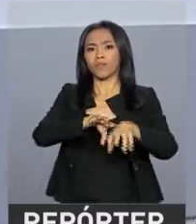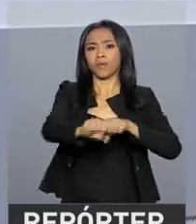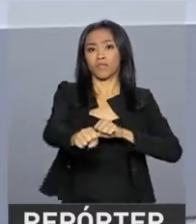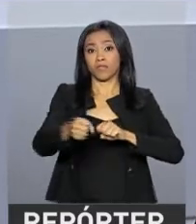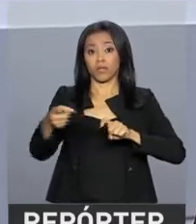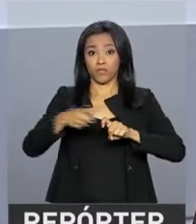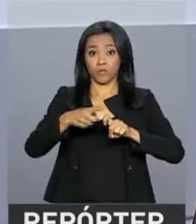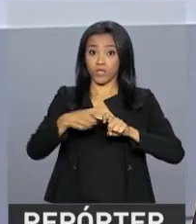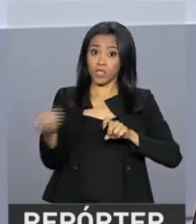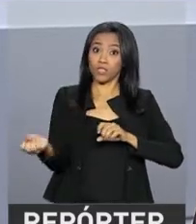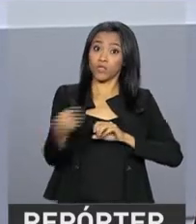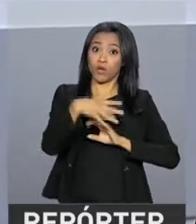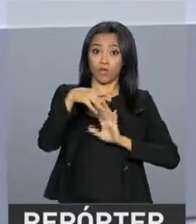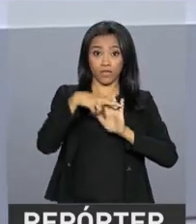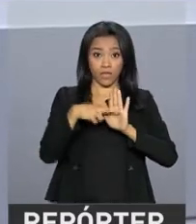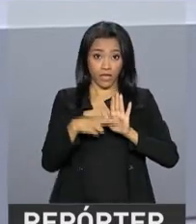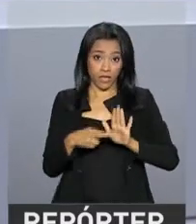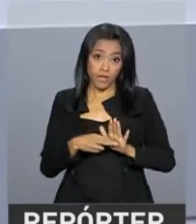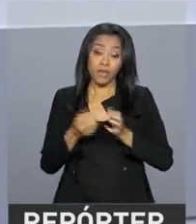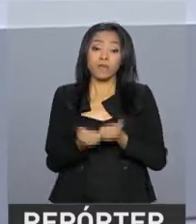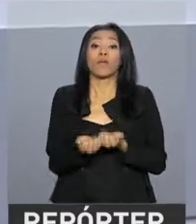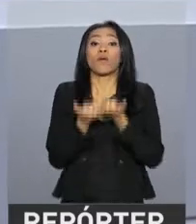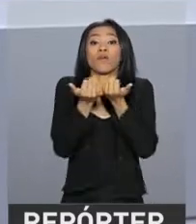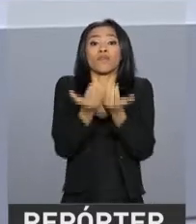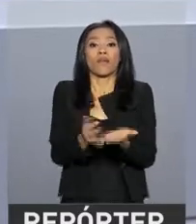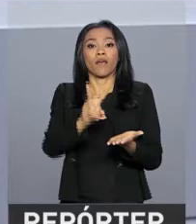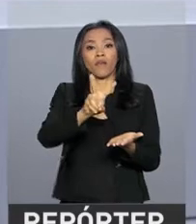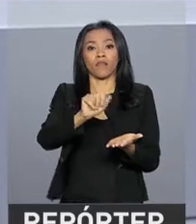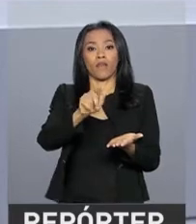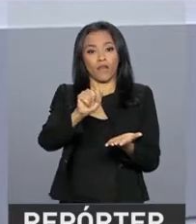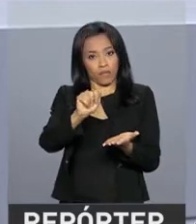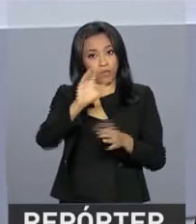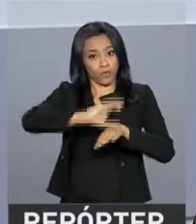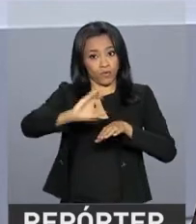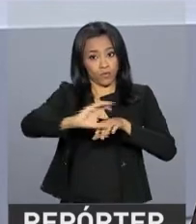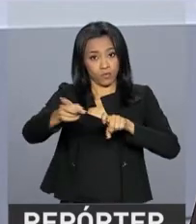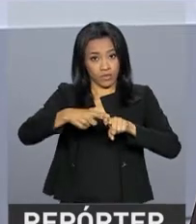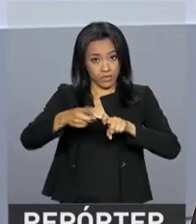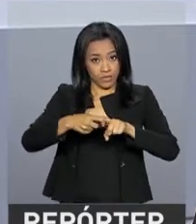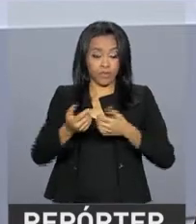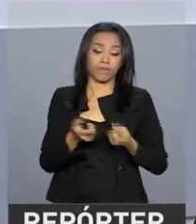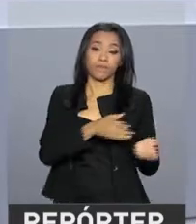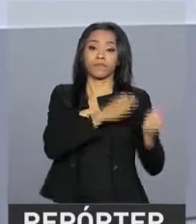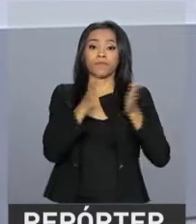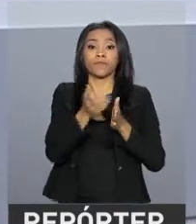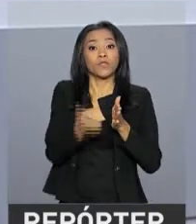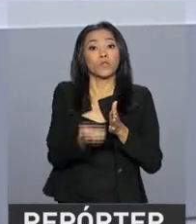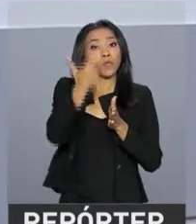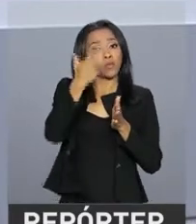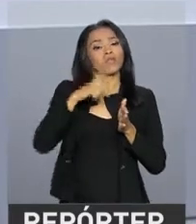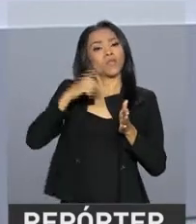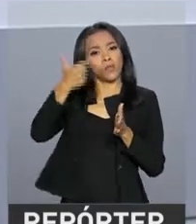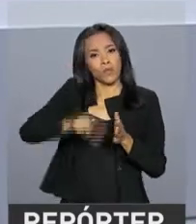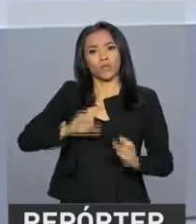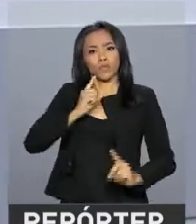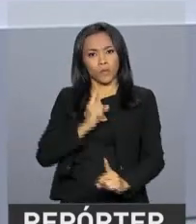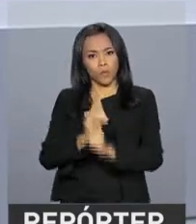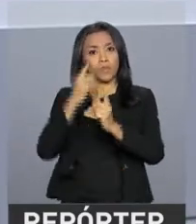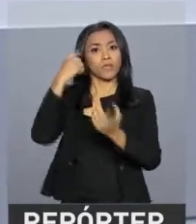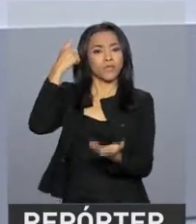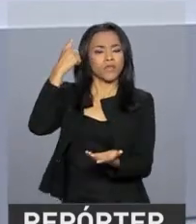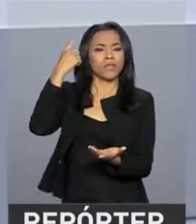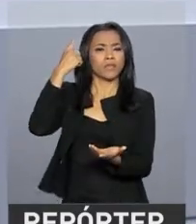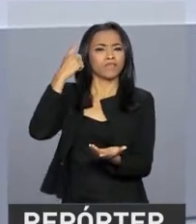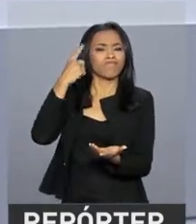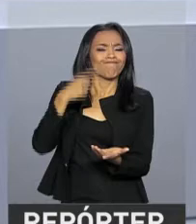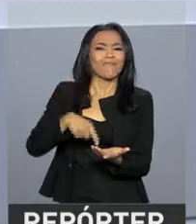novas regras para a oferta de cursos de medicina logo depois ao meio-dia temer participa da cerimônia que marca a erradicação da febre